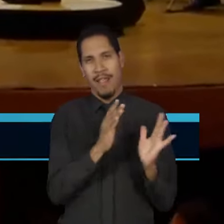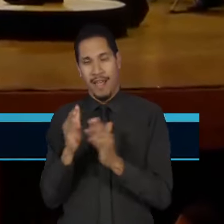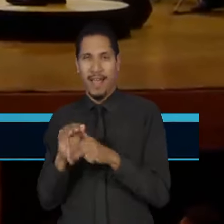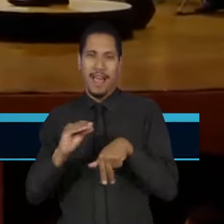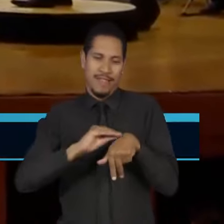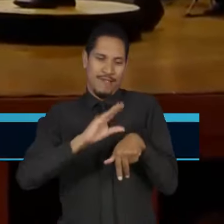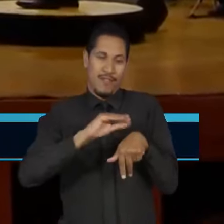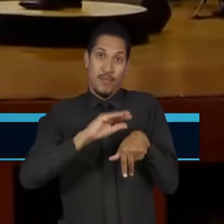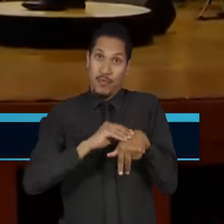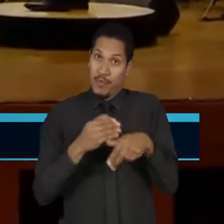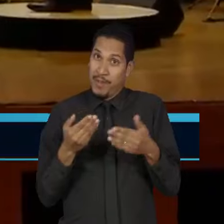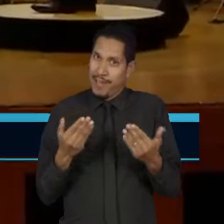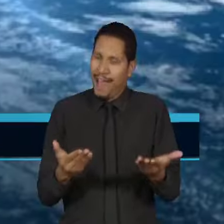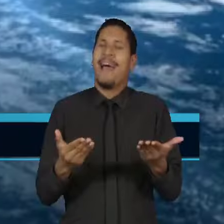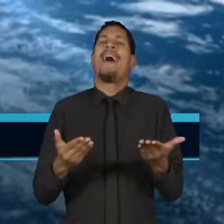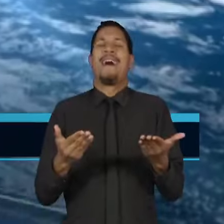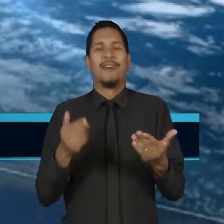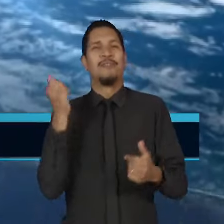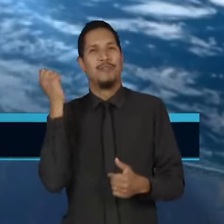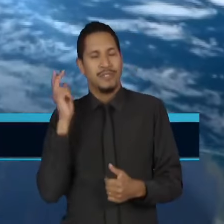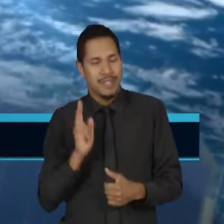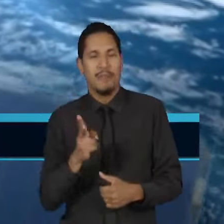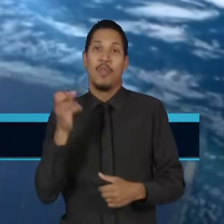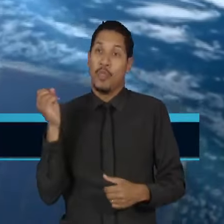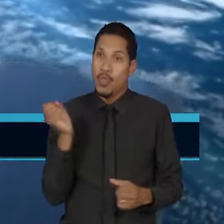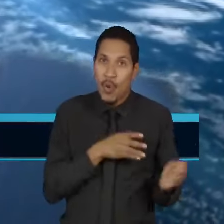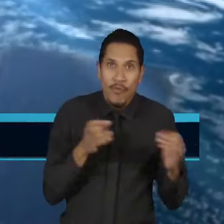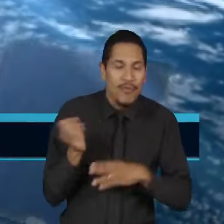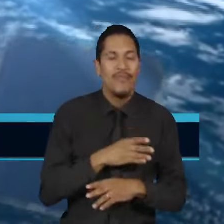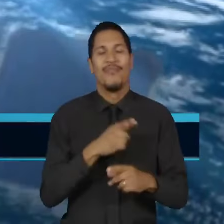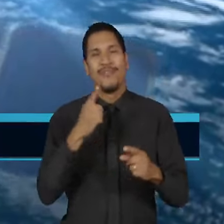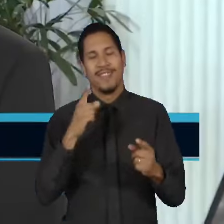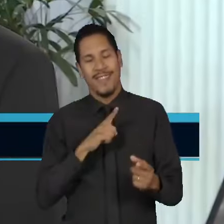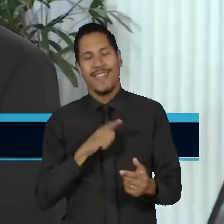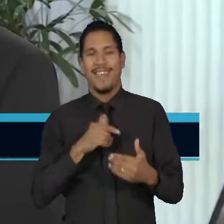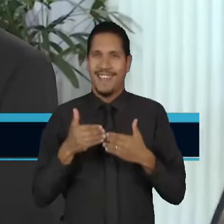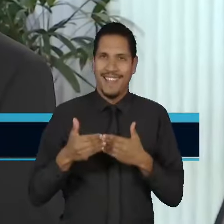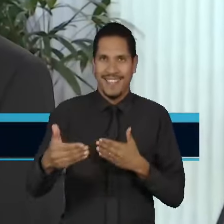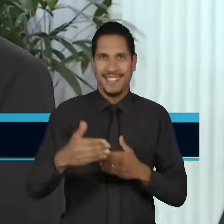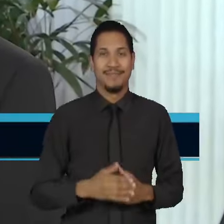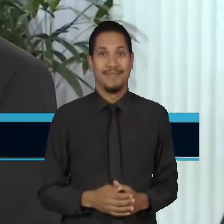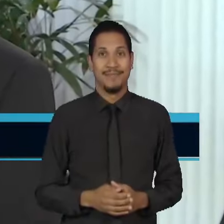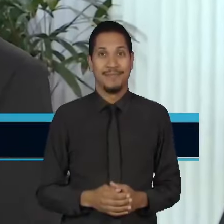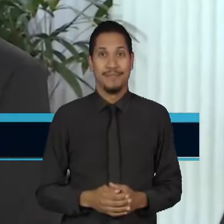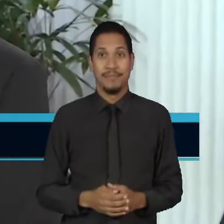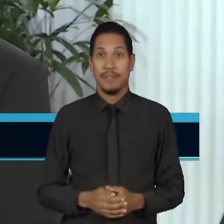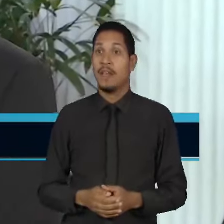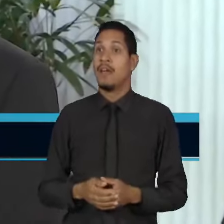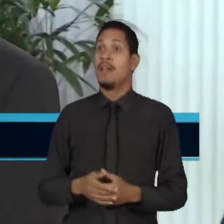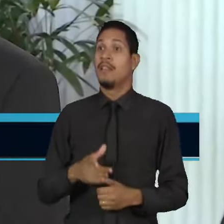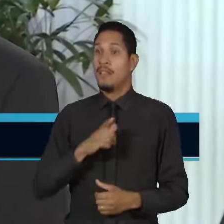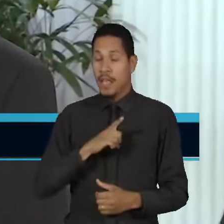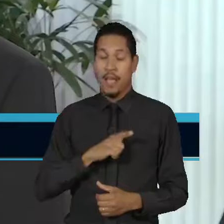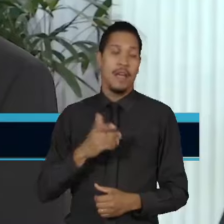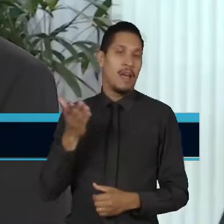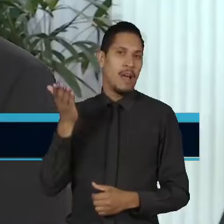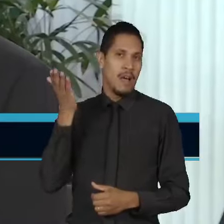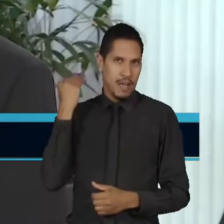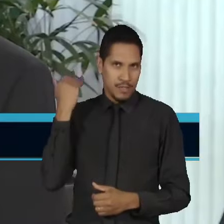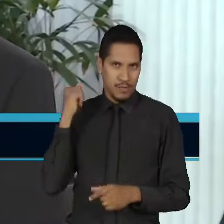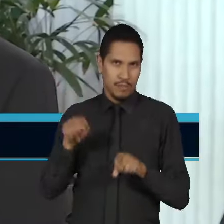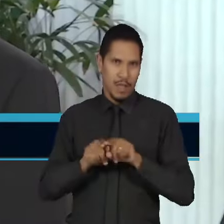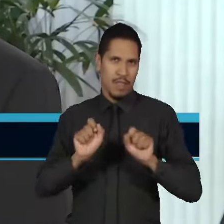senhora continua atual e com muitas novidades pela frente. Estamos reproduzindo antigos sucessos